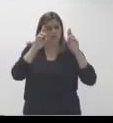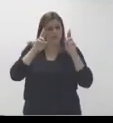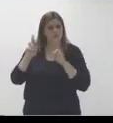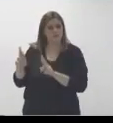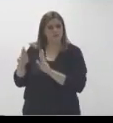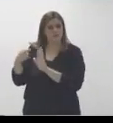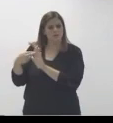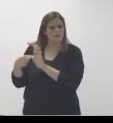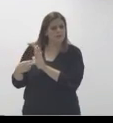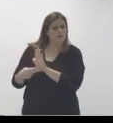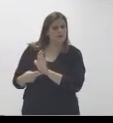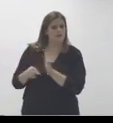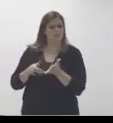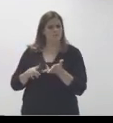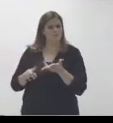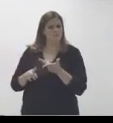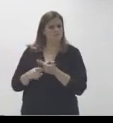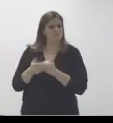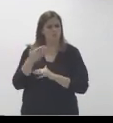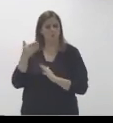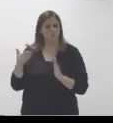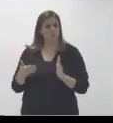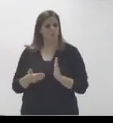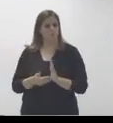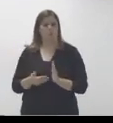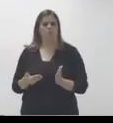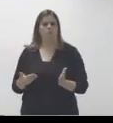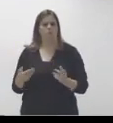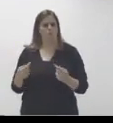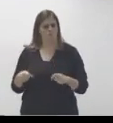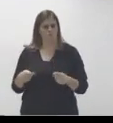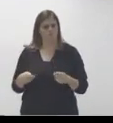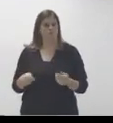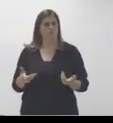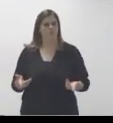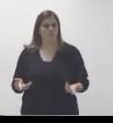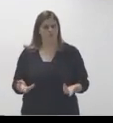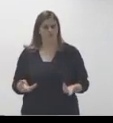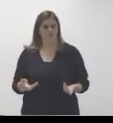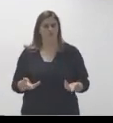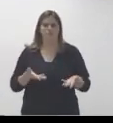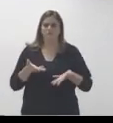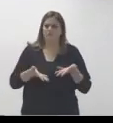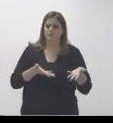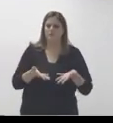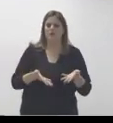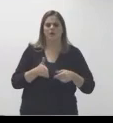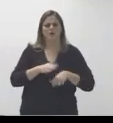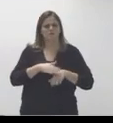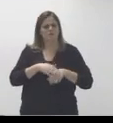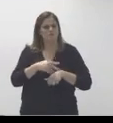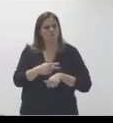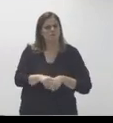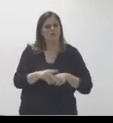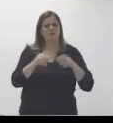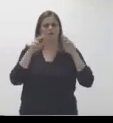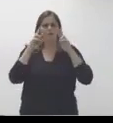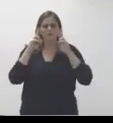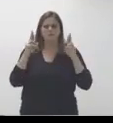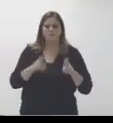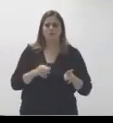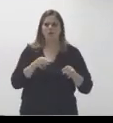imaginário em toda a concepção de tratamento de autonomia e de